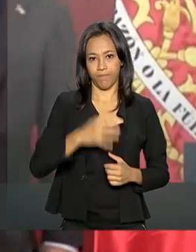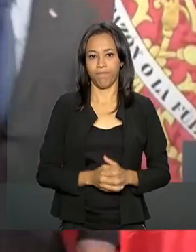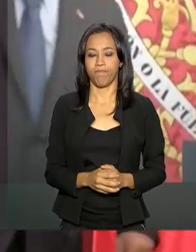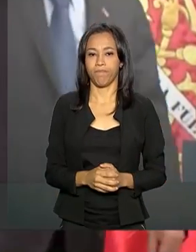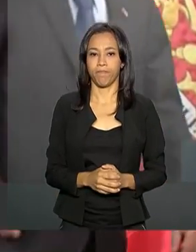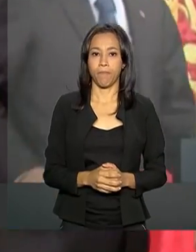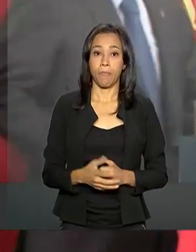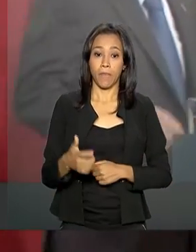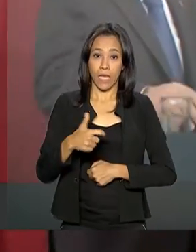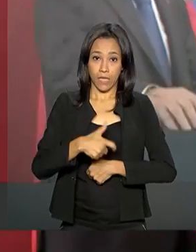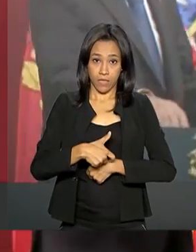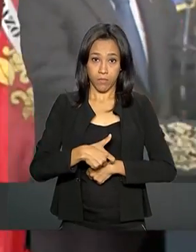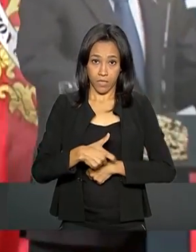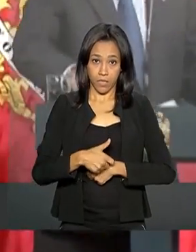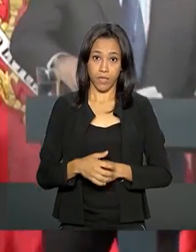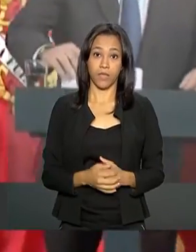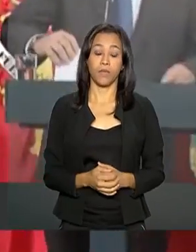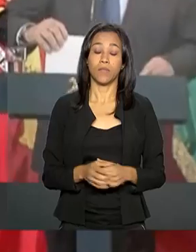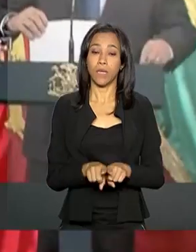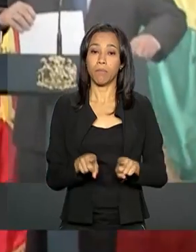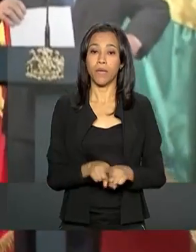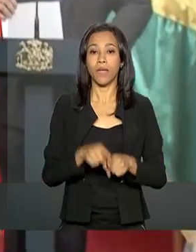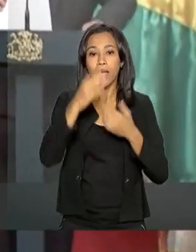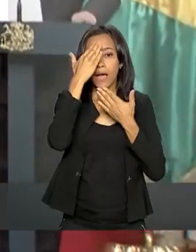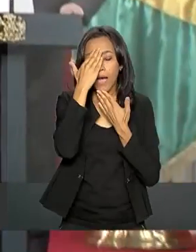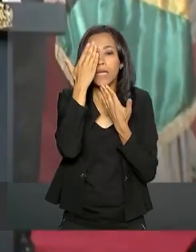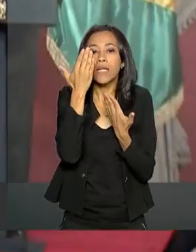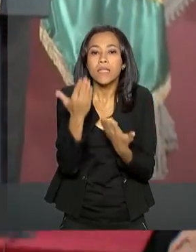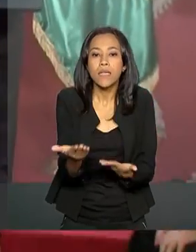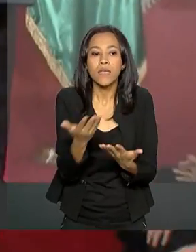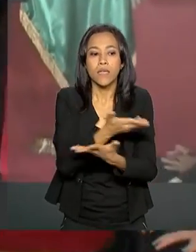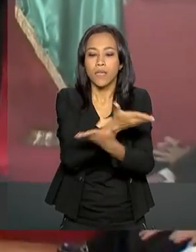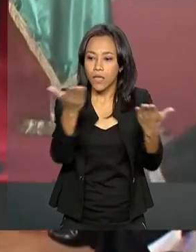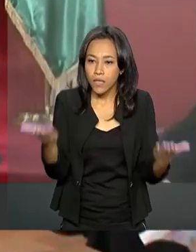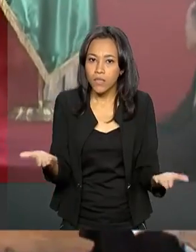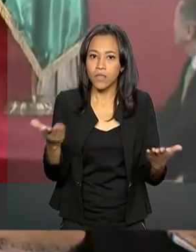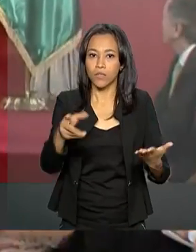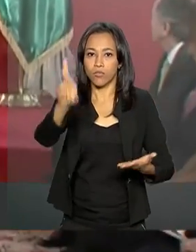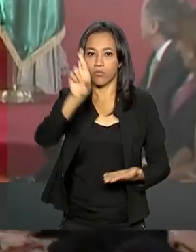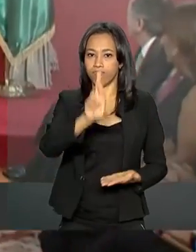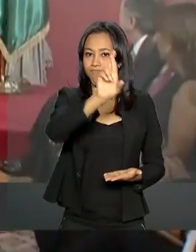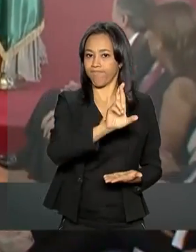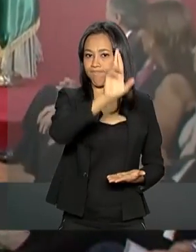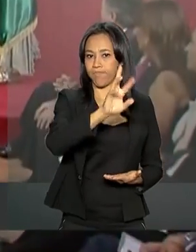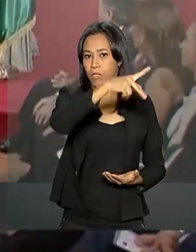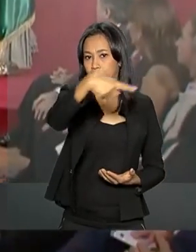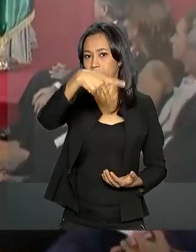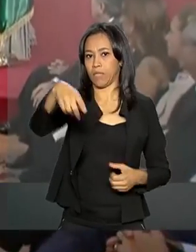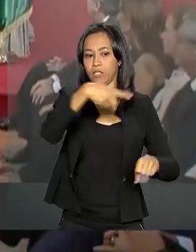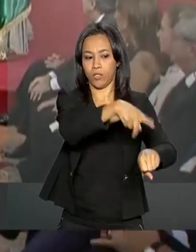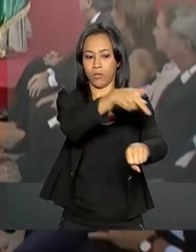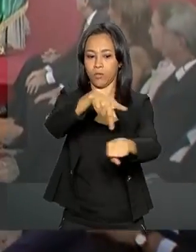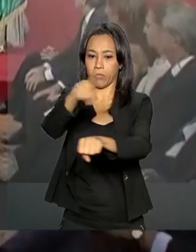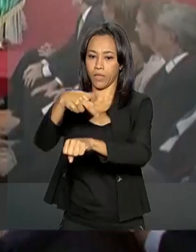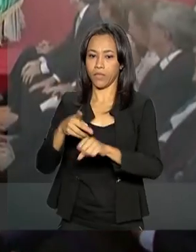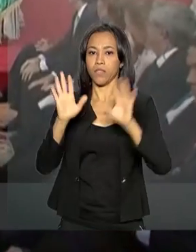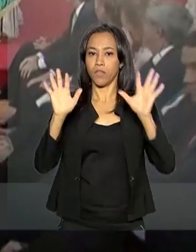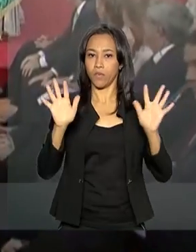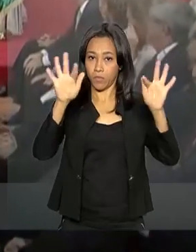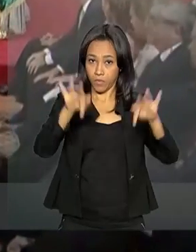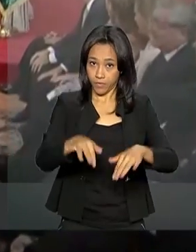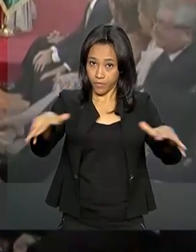De esta maneira, e agradecendo a presença, e agradecendo também a presença das altas autoridades de ambos países, nós damos por concluída esta cerimônia.